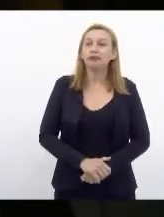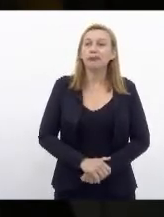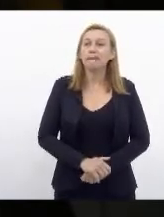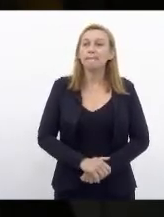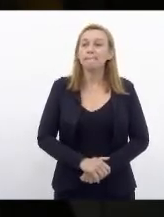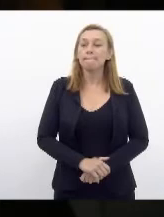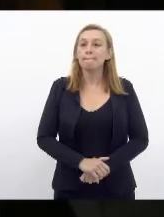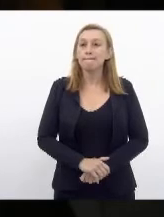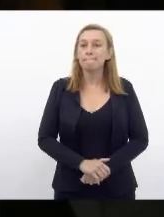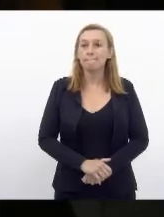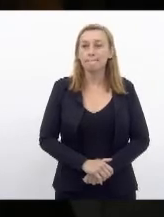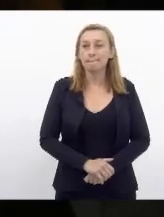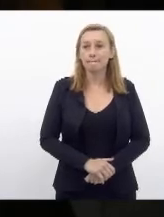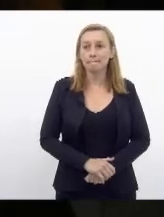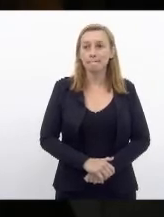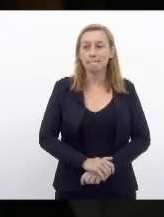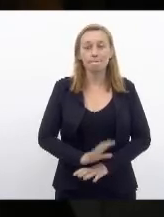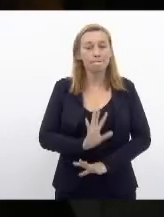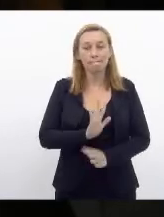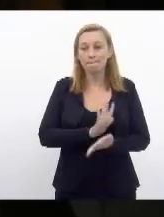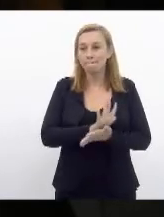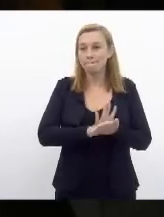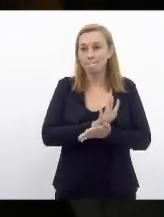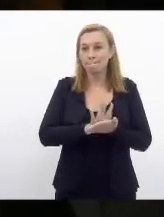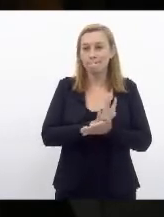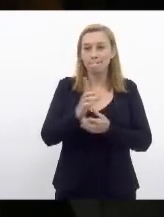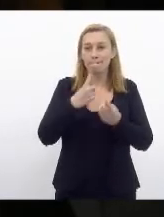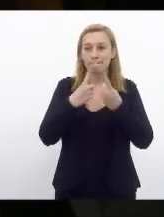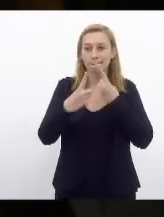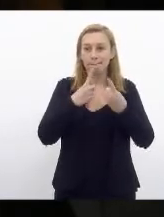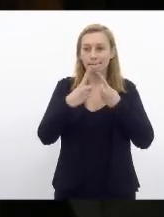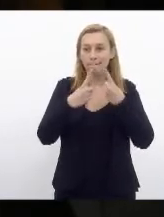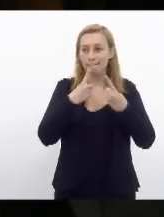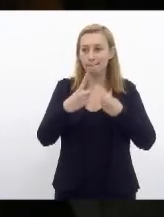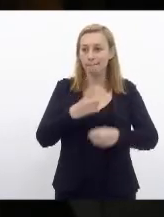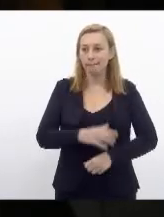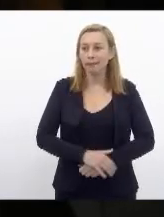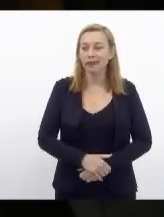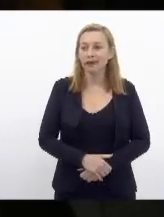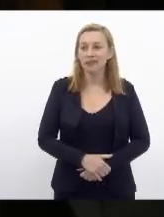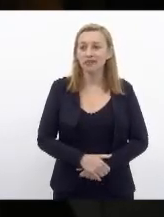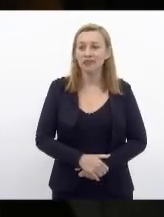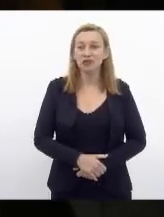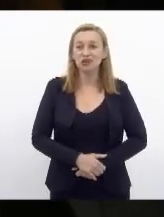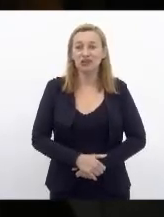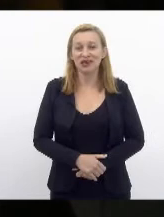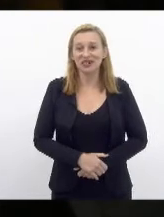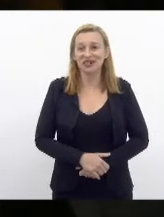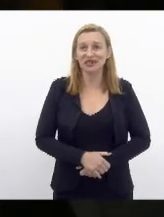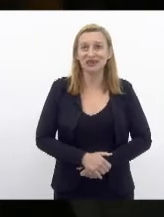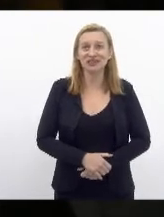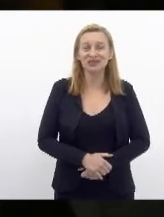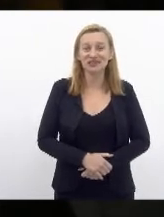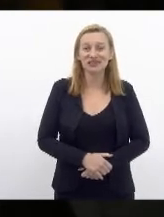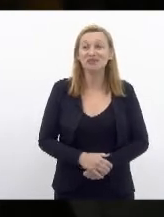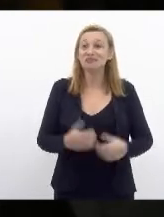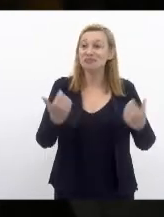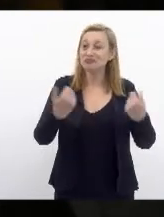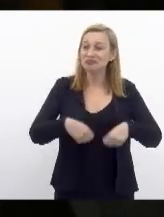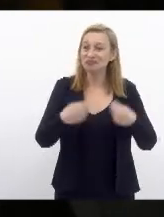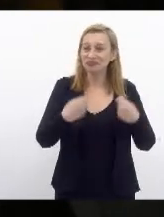merece nem nenhuma discussão. Dito isso, senhora presidente, é